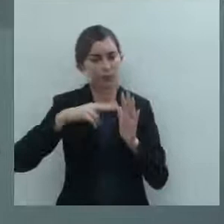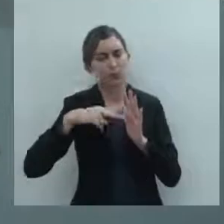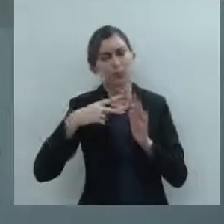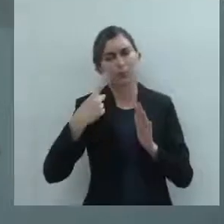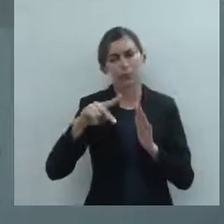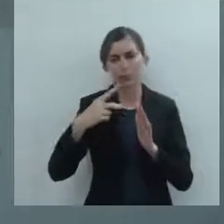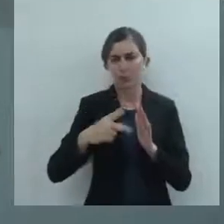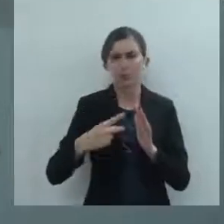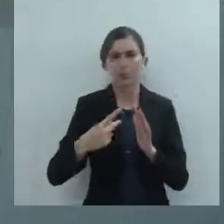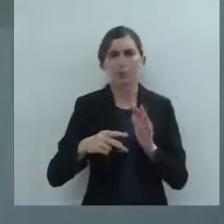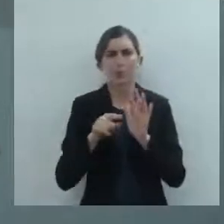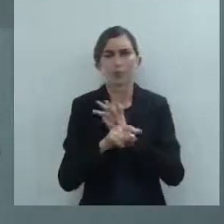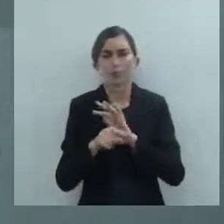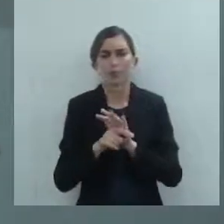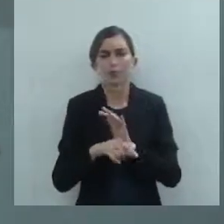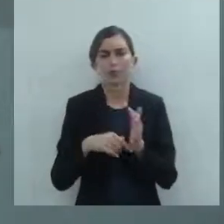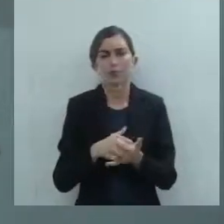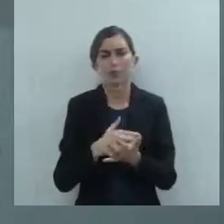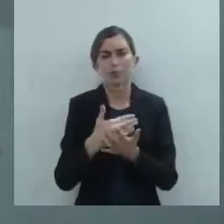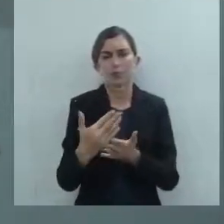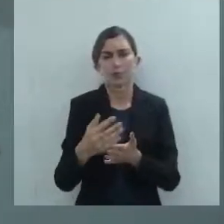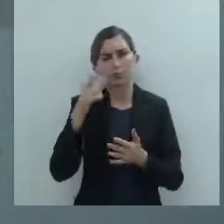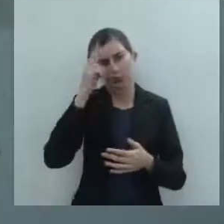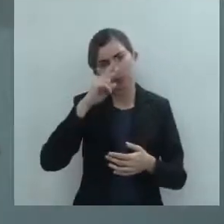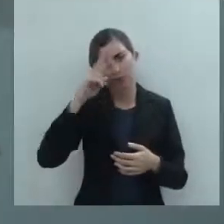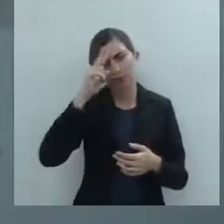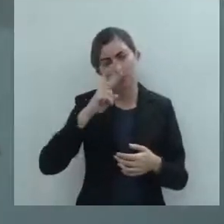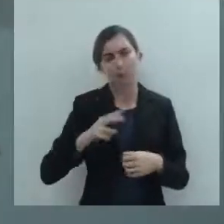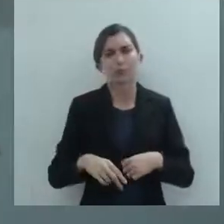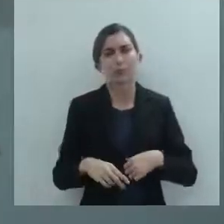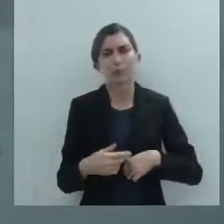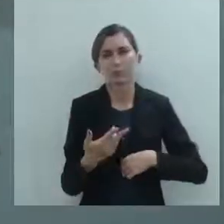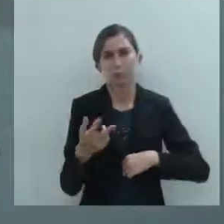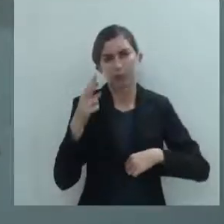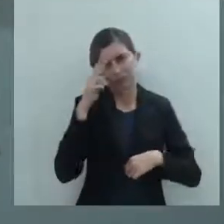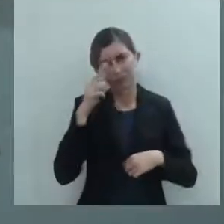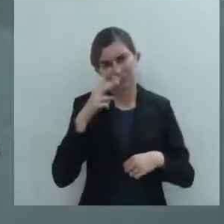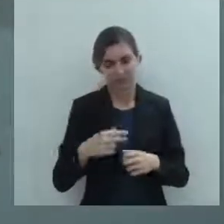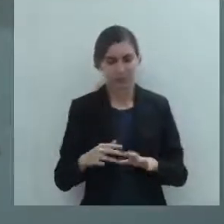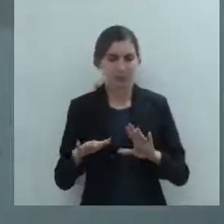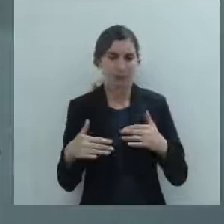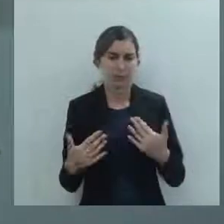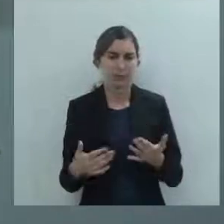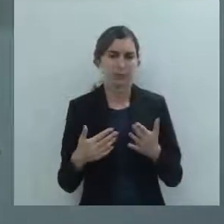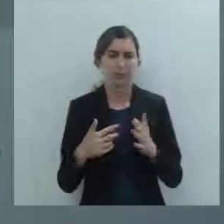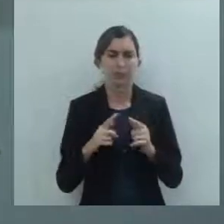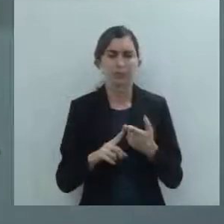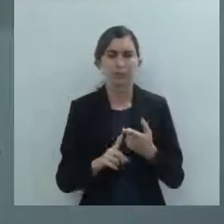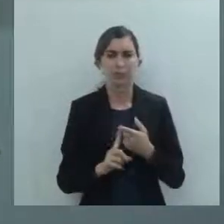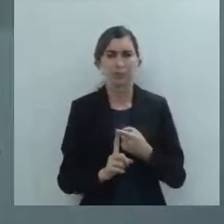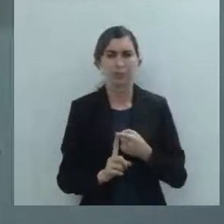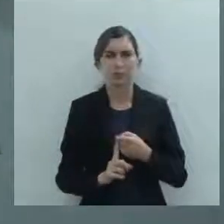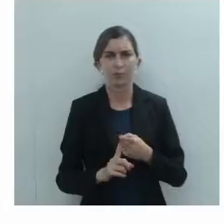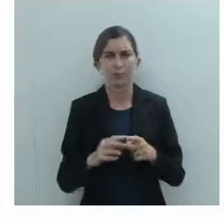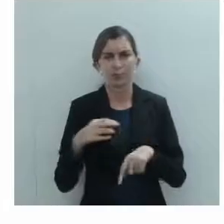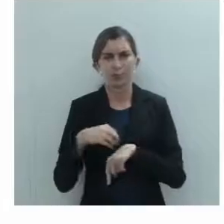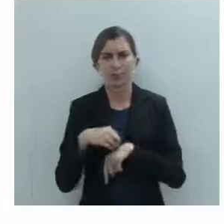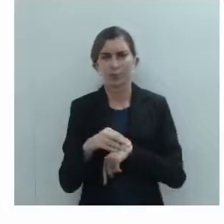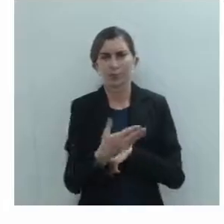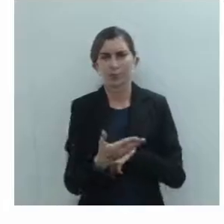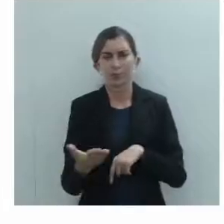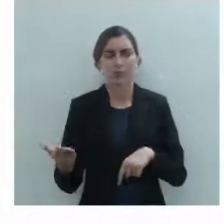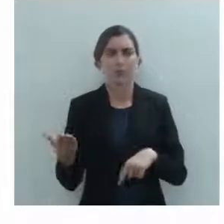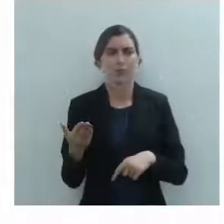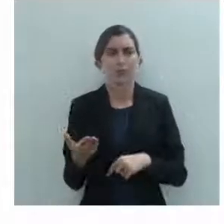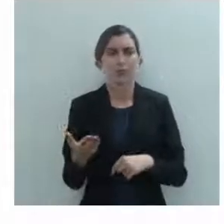Nessas questões de introdução à historiografia a história então modo de produção Robertão joga natural do